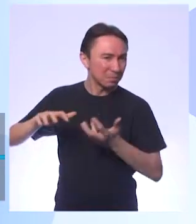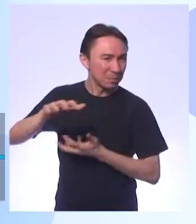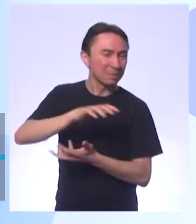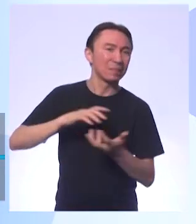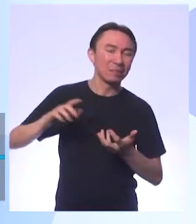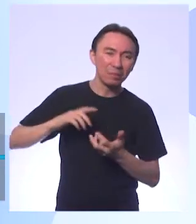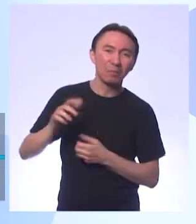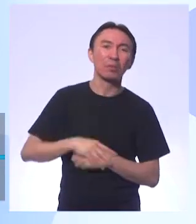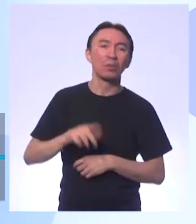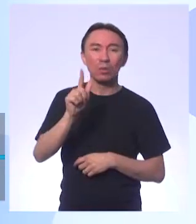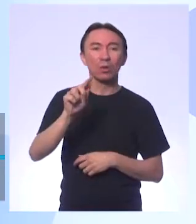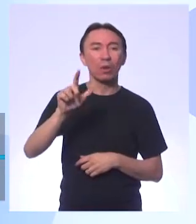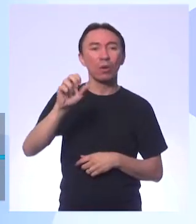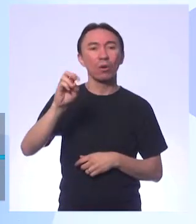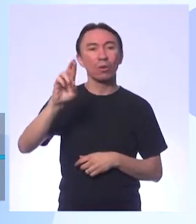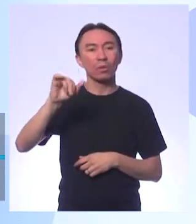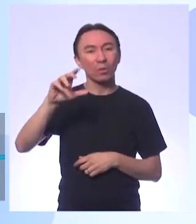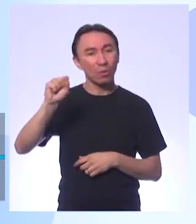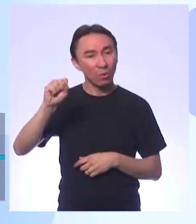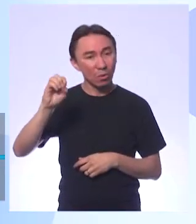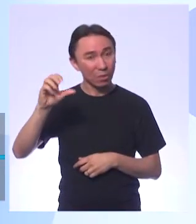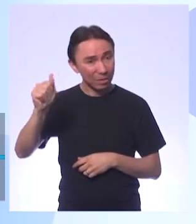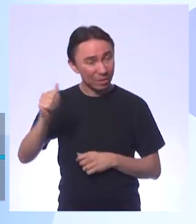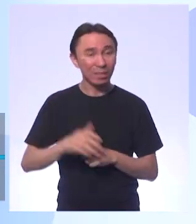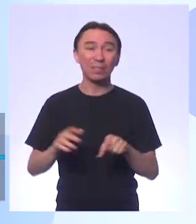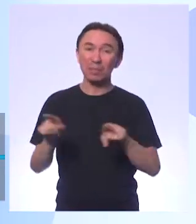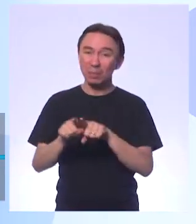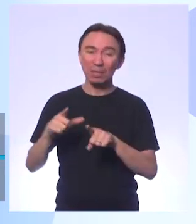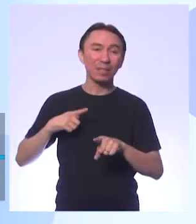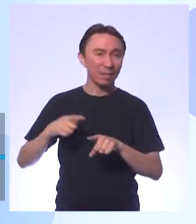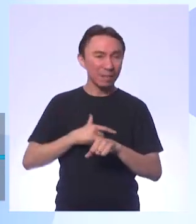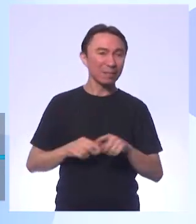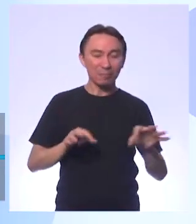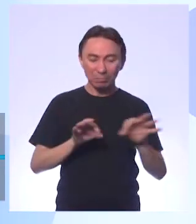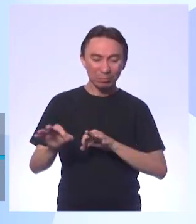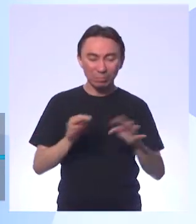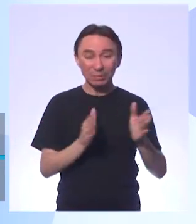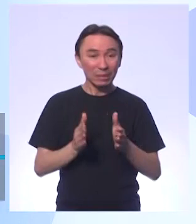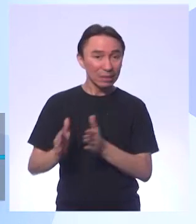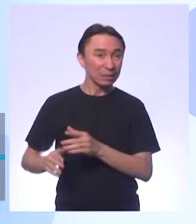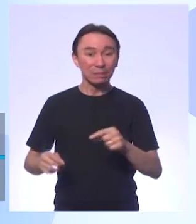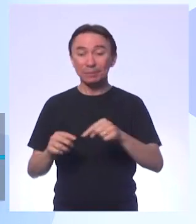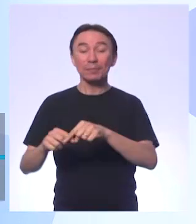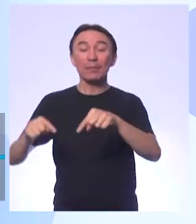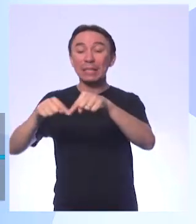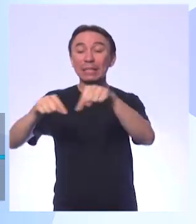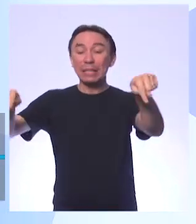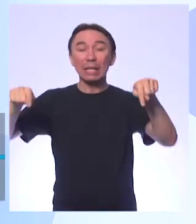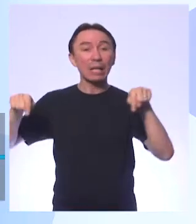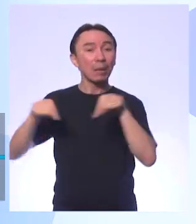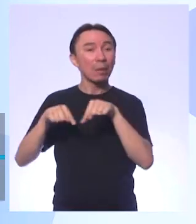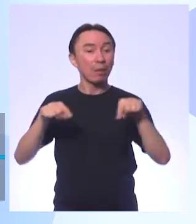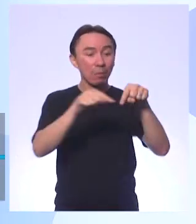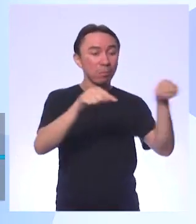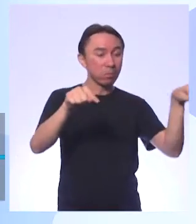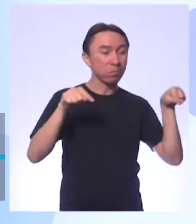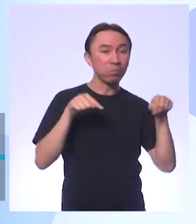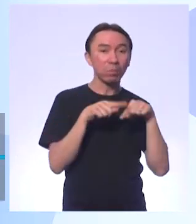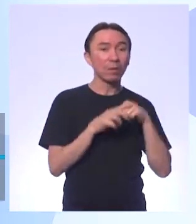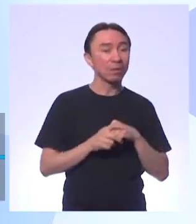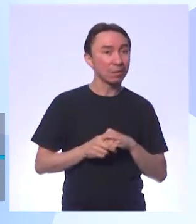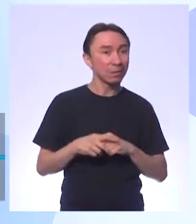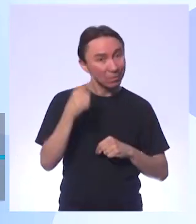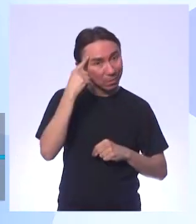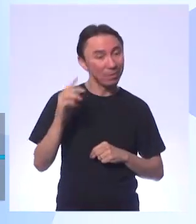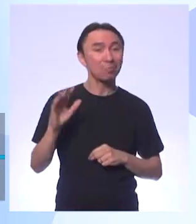o processo de cercamentos. E aí, se vocês forem lembrando de mais alguma coisa, vão falando aqui para mim no chat, está bem?